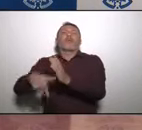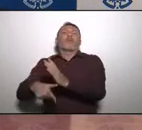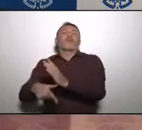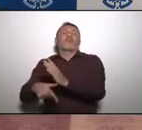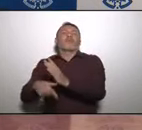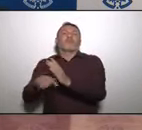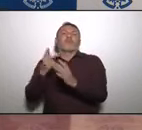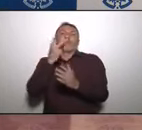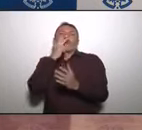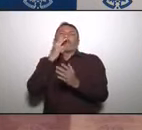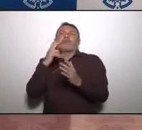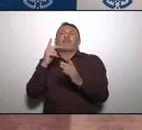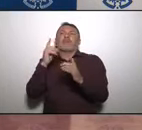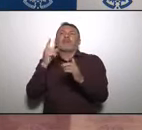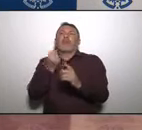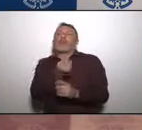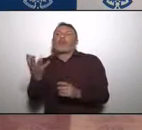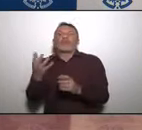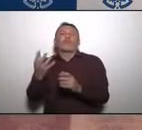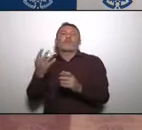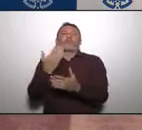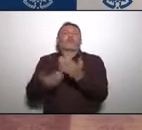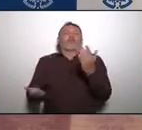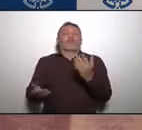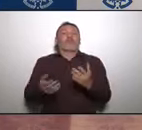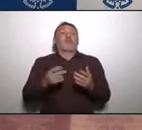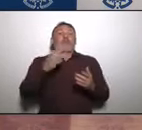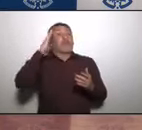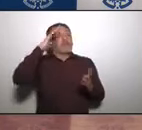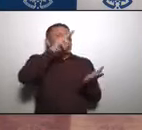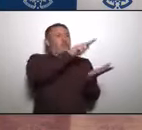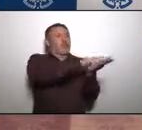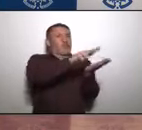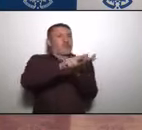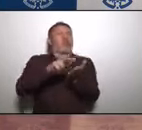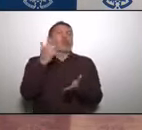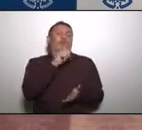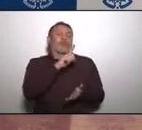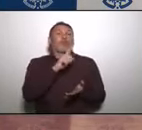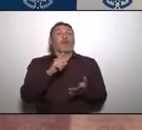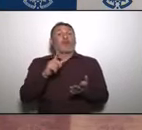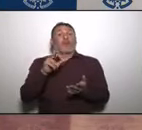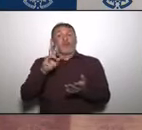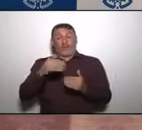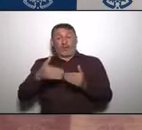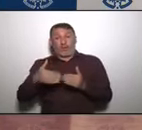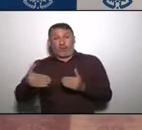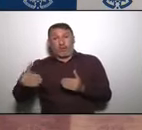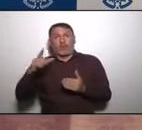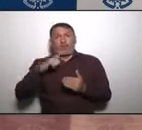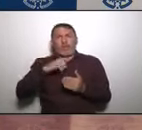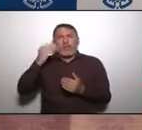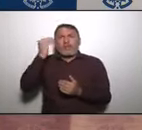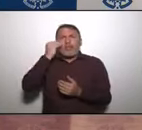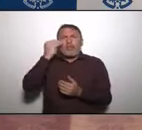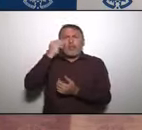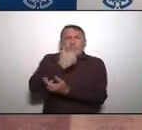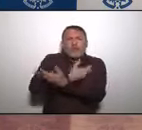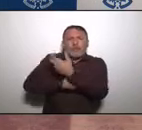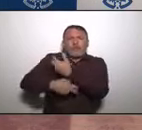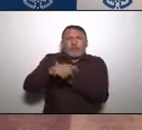internada. E quando a gente tiver mais testes, né, o número de pessoas identificadas. E